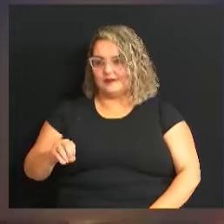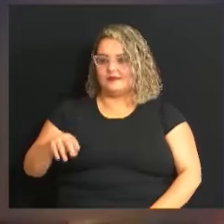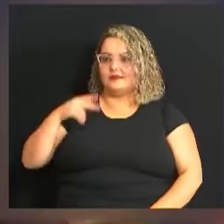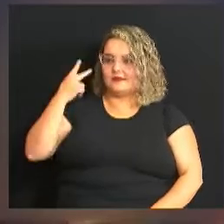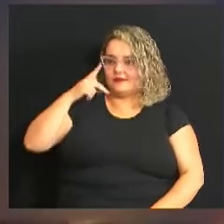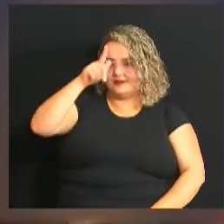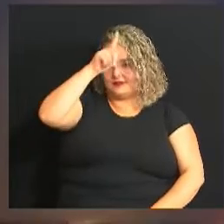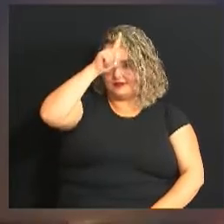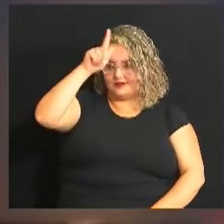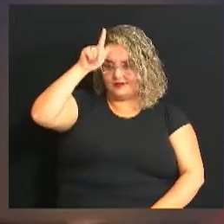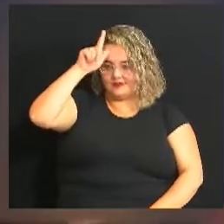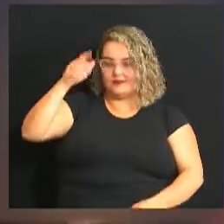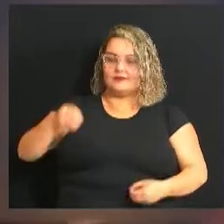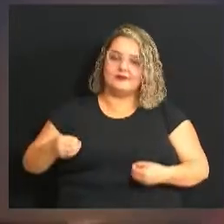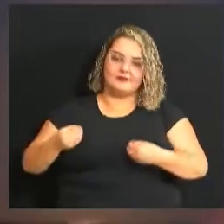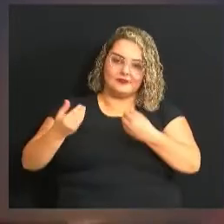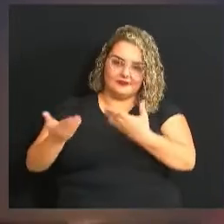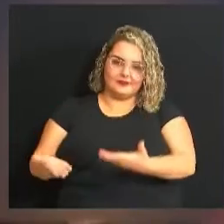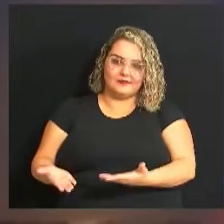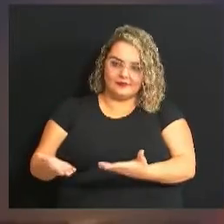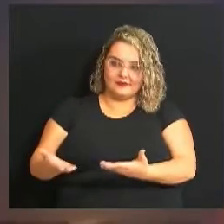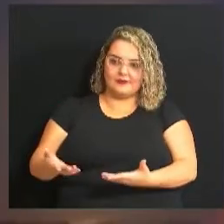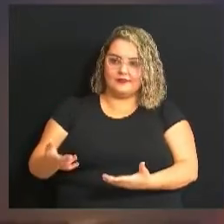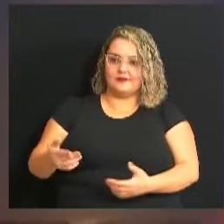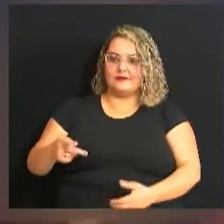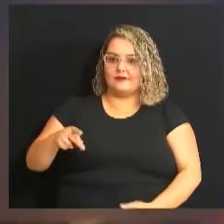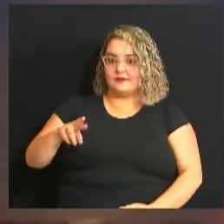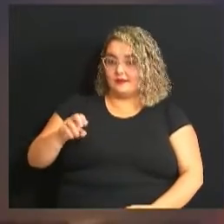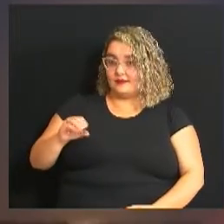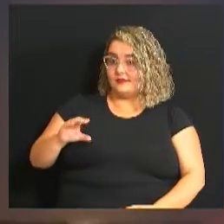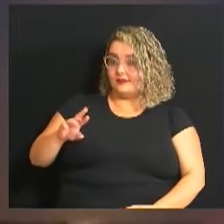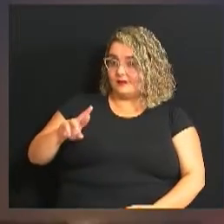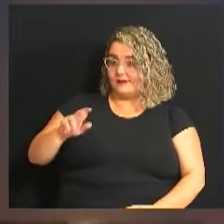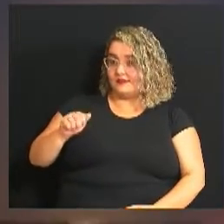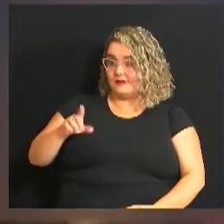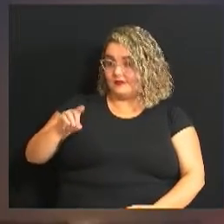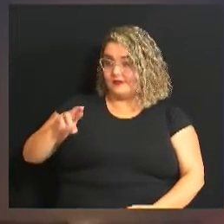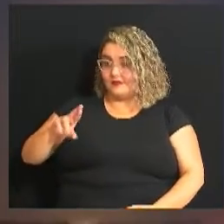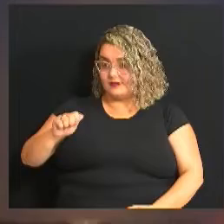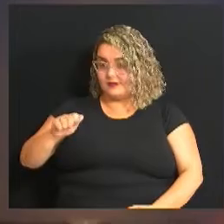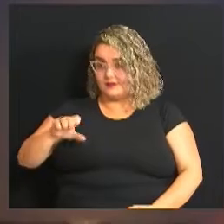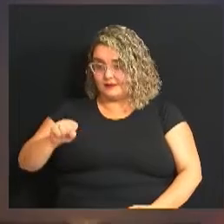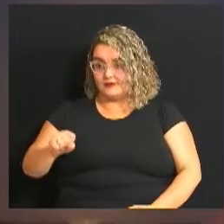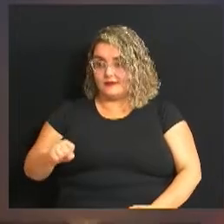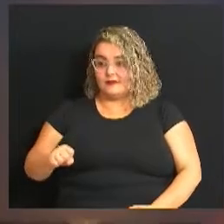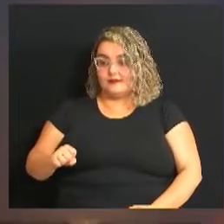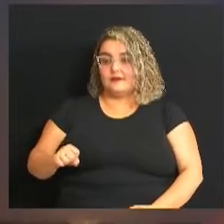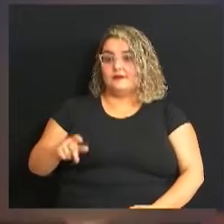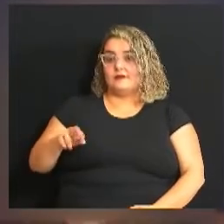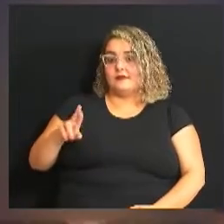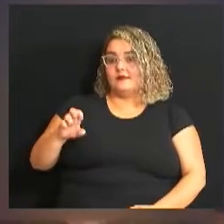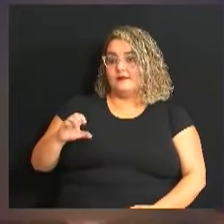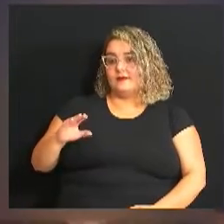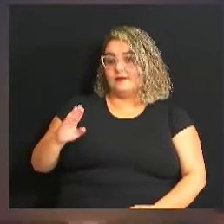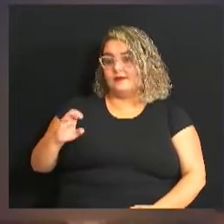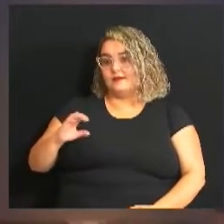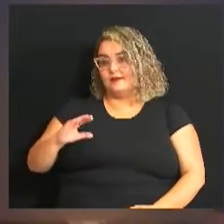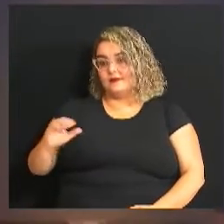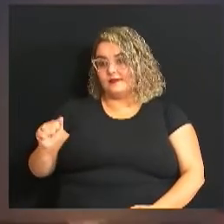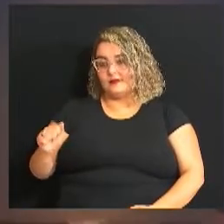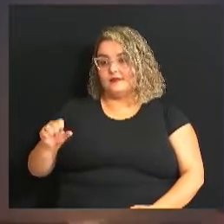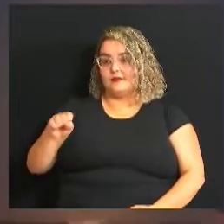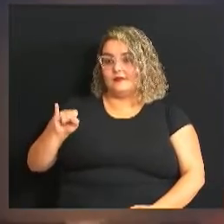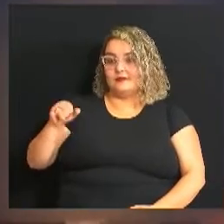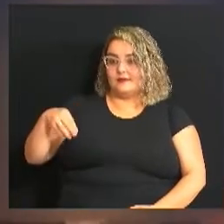Gustavo Peta entregou o diploma para as procuradoras do município de Campinas, Rebeca Farinella e Simone